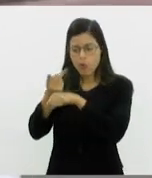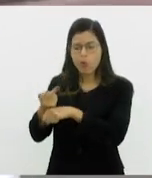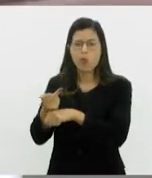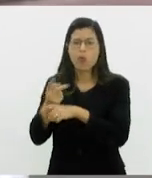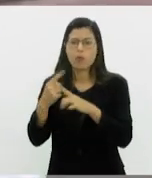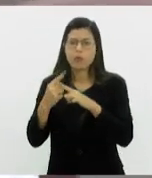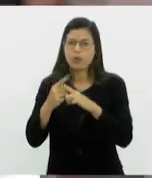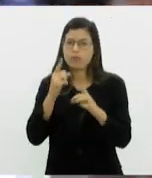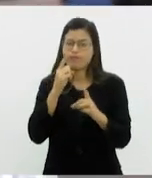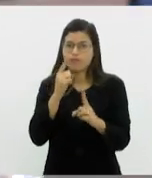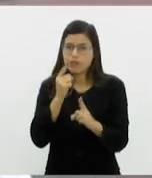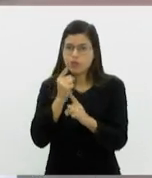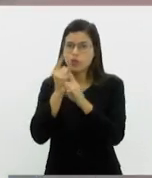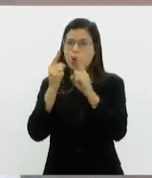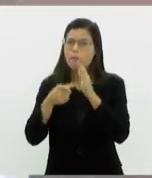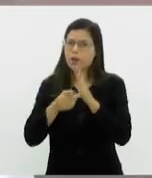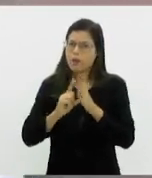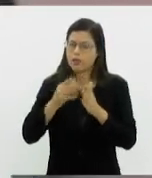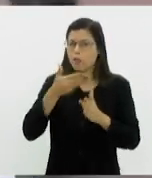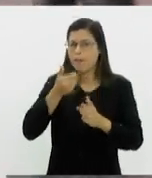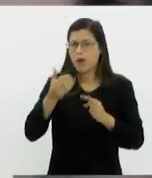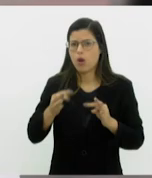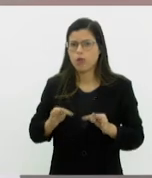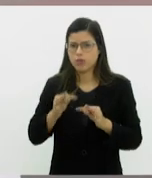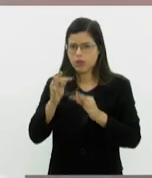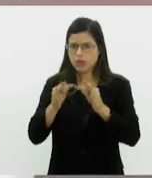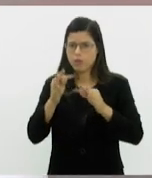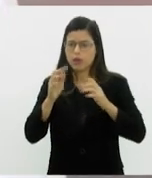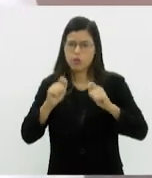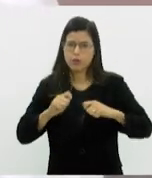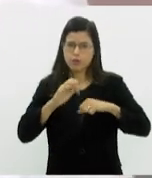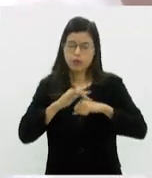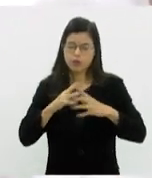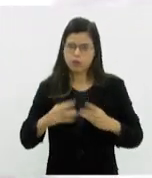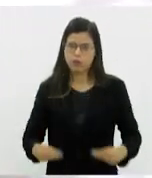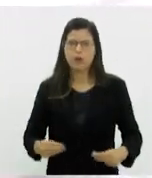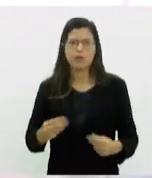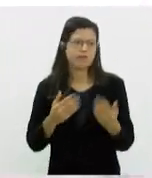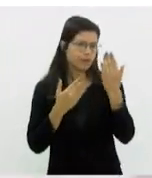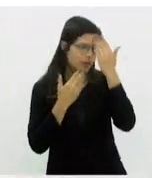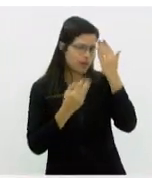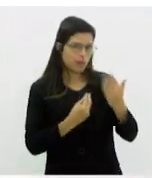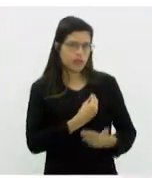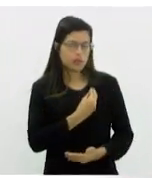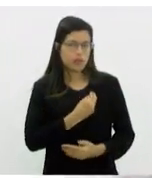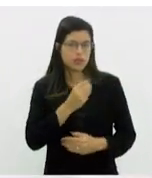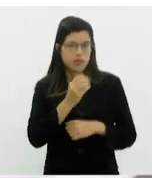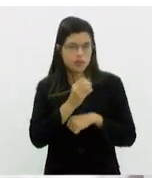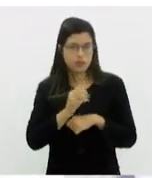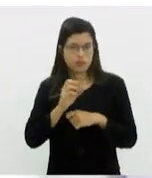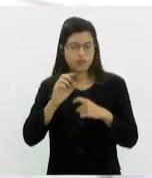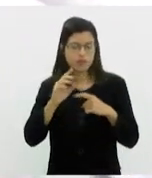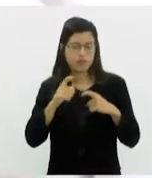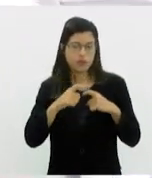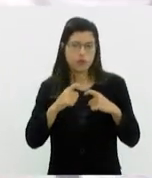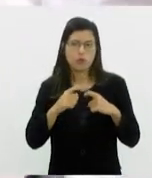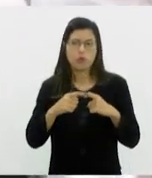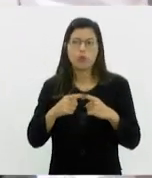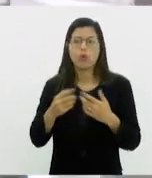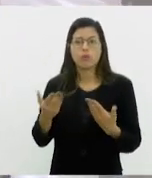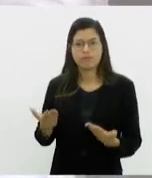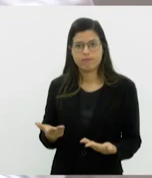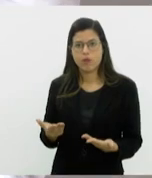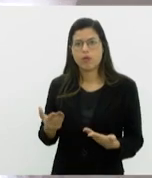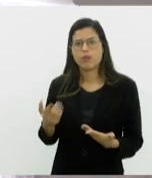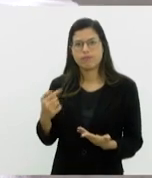melhor o tratamento e maior possibilidade de cura. Obrigado pela participação, doutor. É isso, Rui Guilherme. Sempre o Bom Dia Alerj reforçando